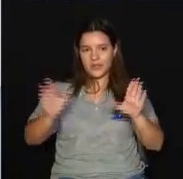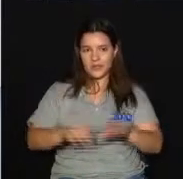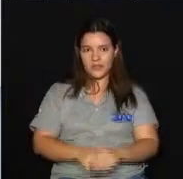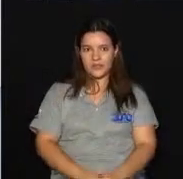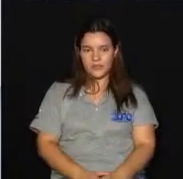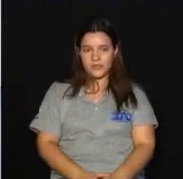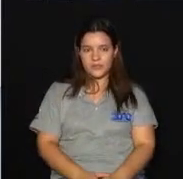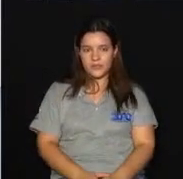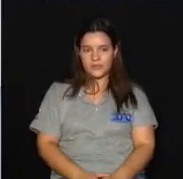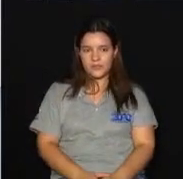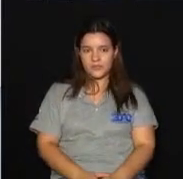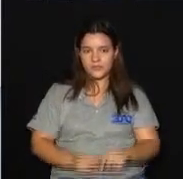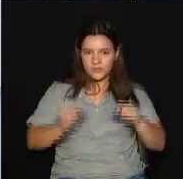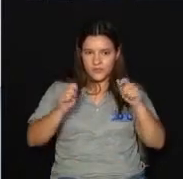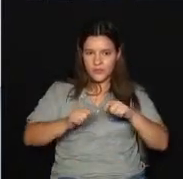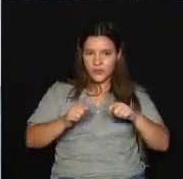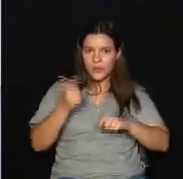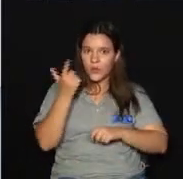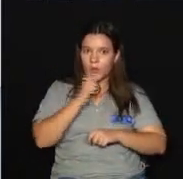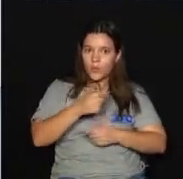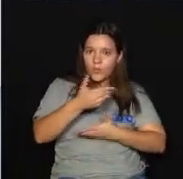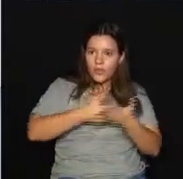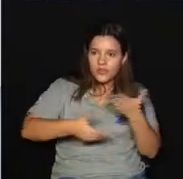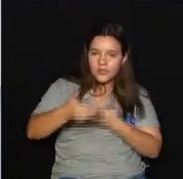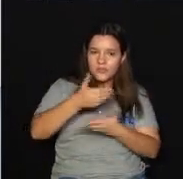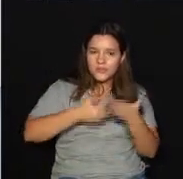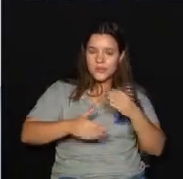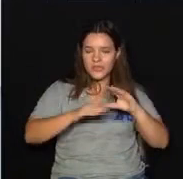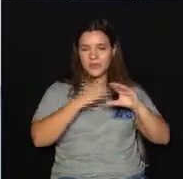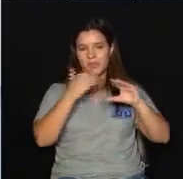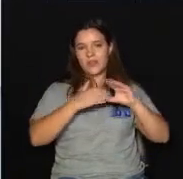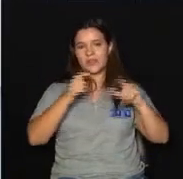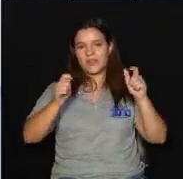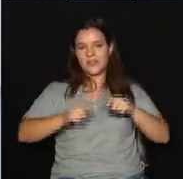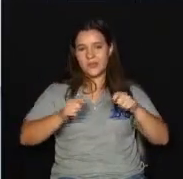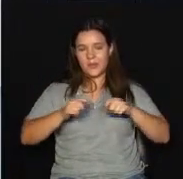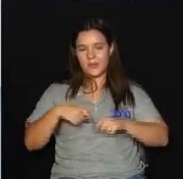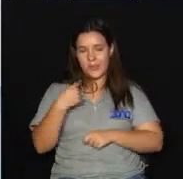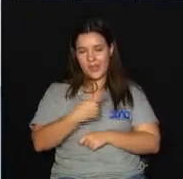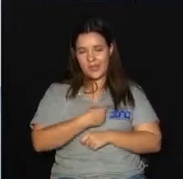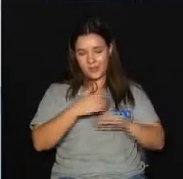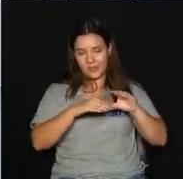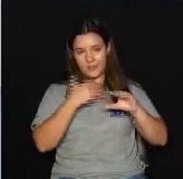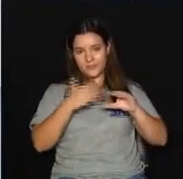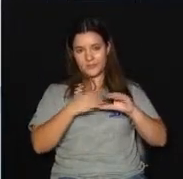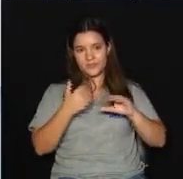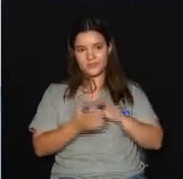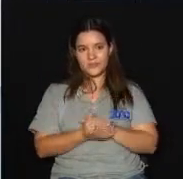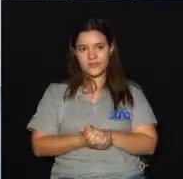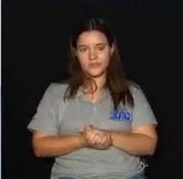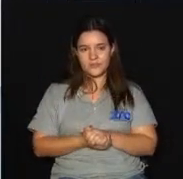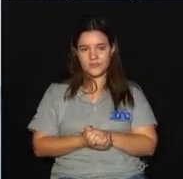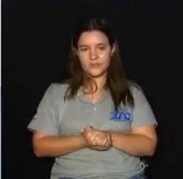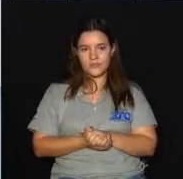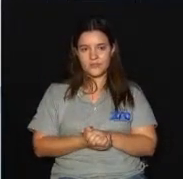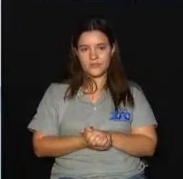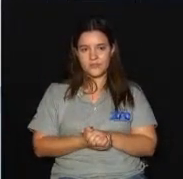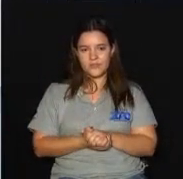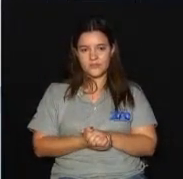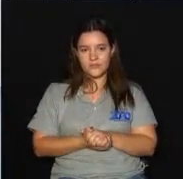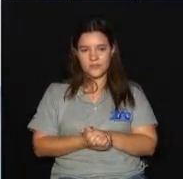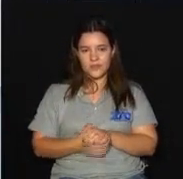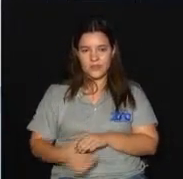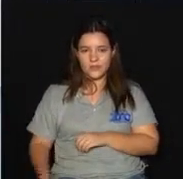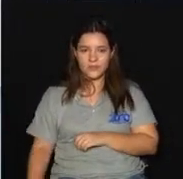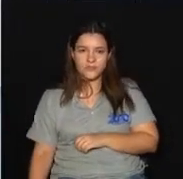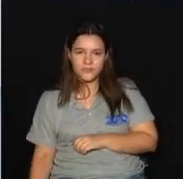você pode conseguir mandar uma mensagem para o nosso WhatsApp. O Renato diz, a rejeição é